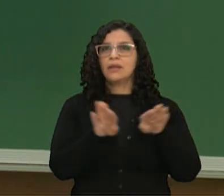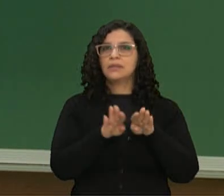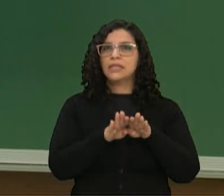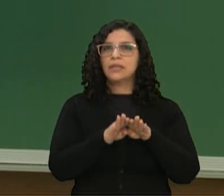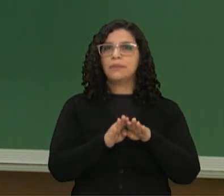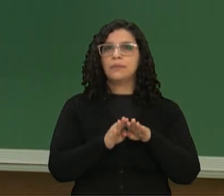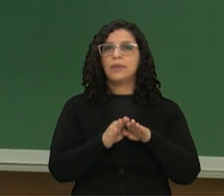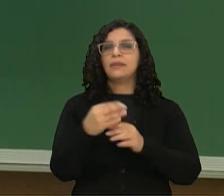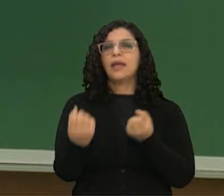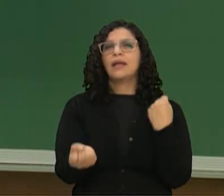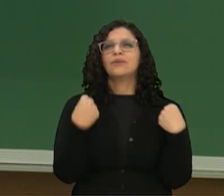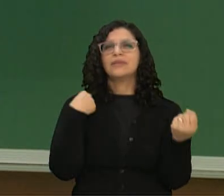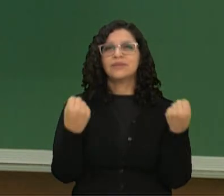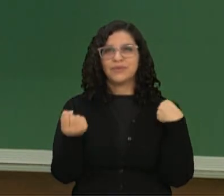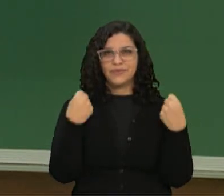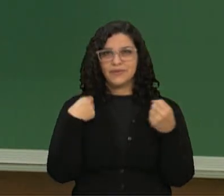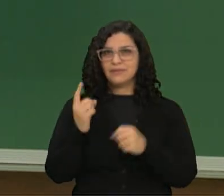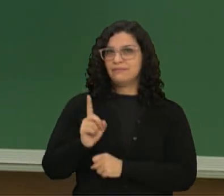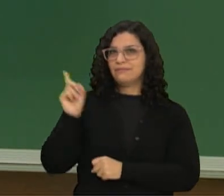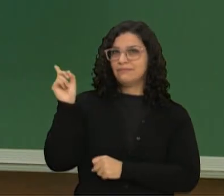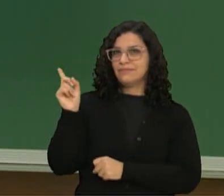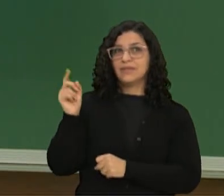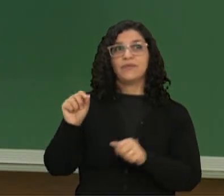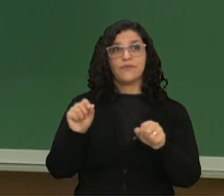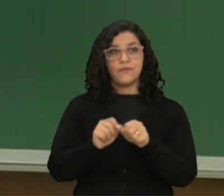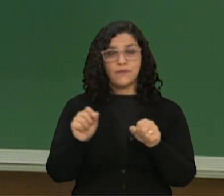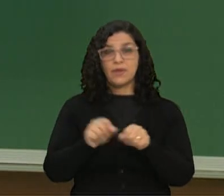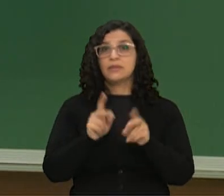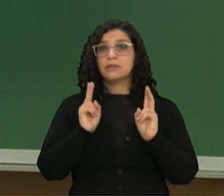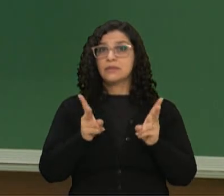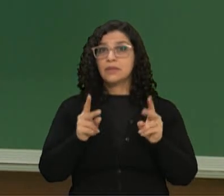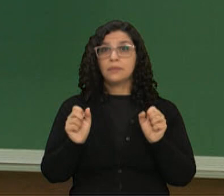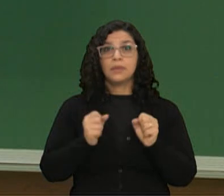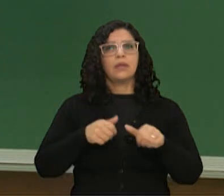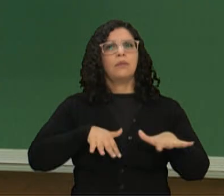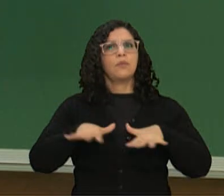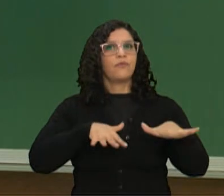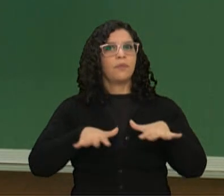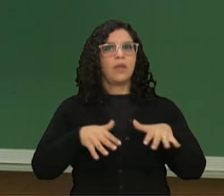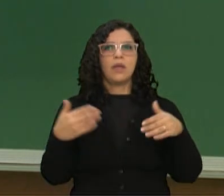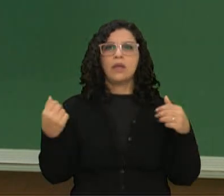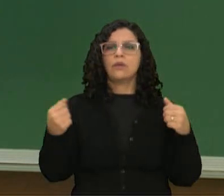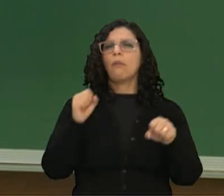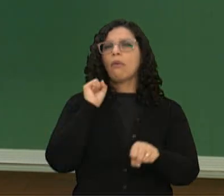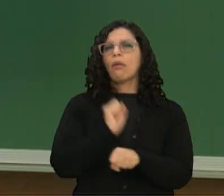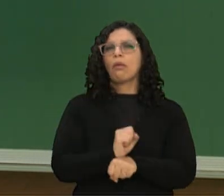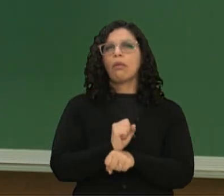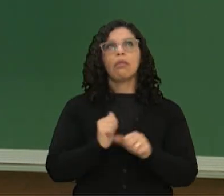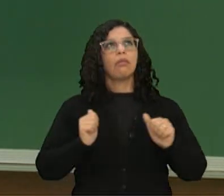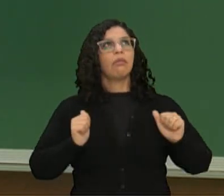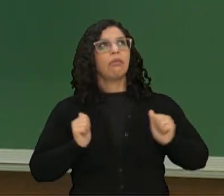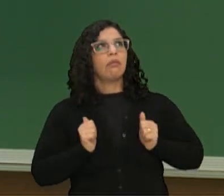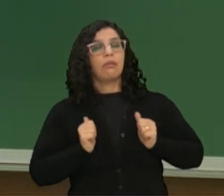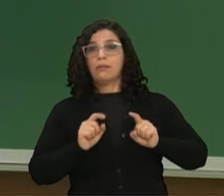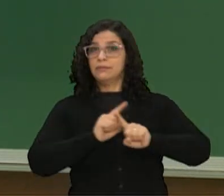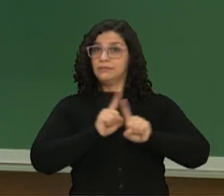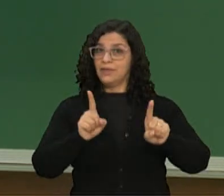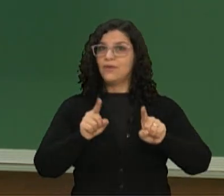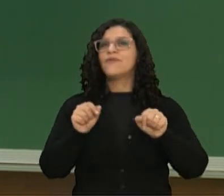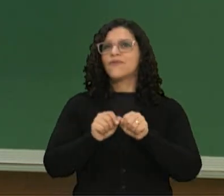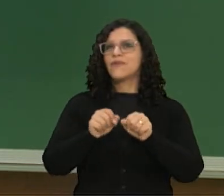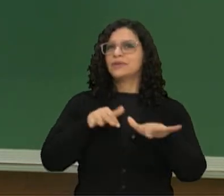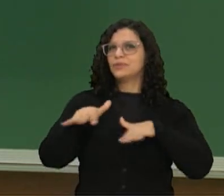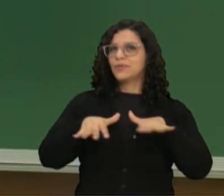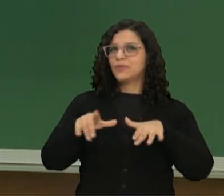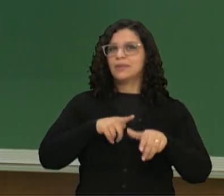ali fazendo atividade física. Ó, mantenha-se ativo, né? Não fique parado, faça alguma